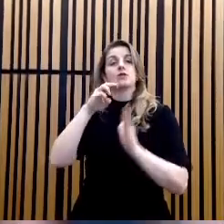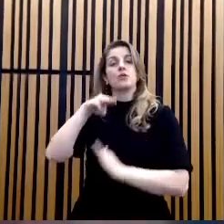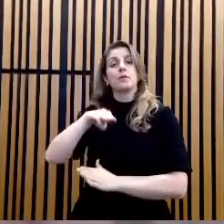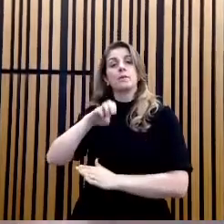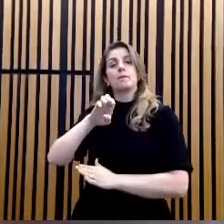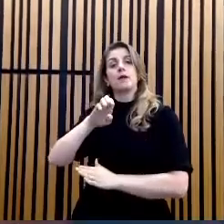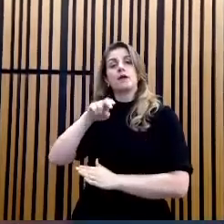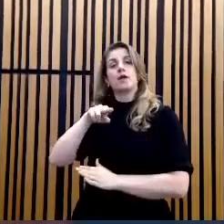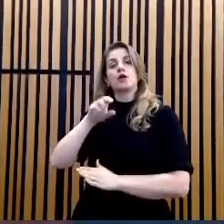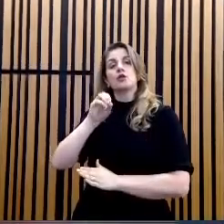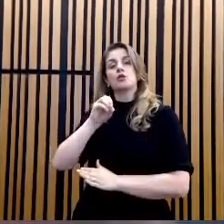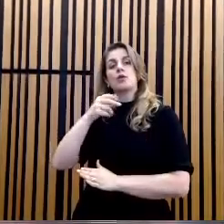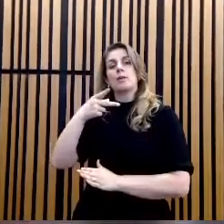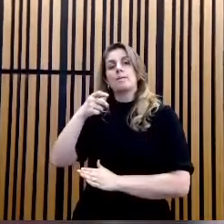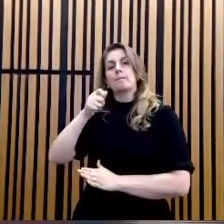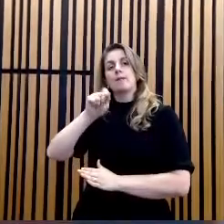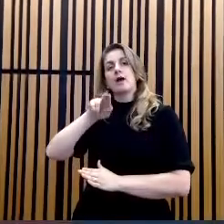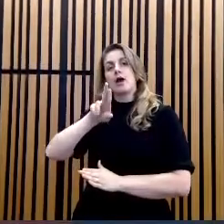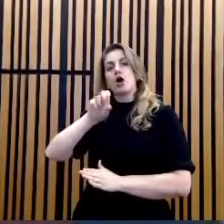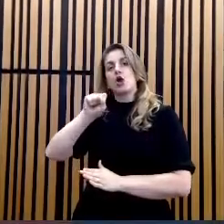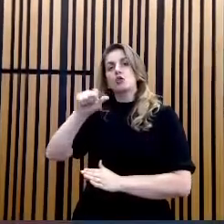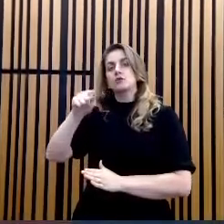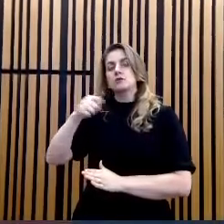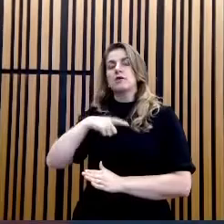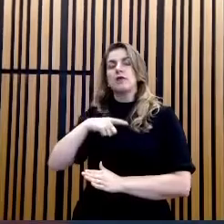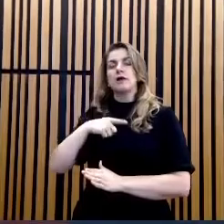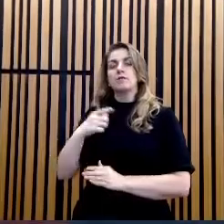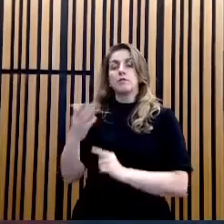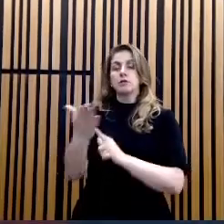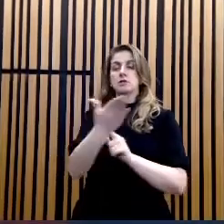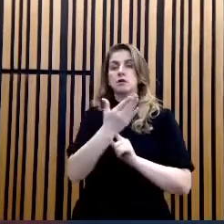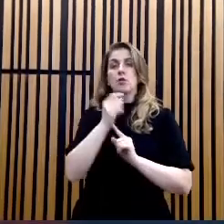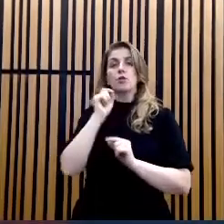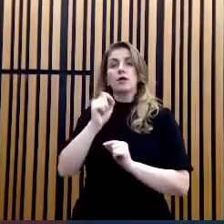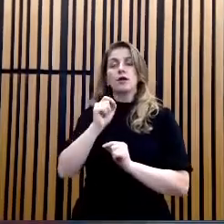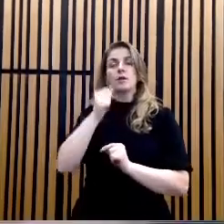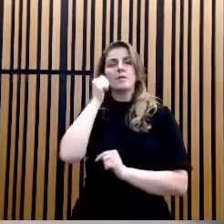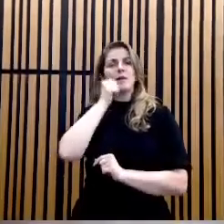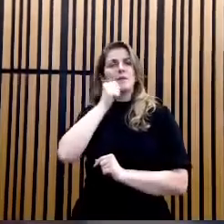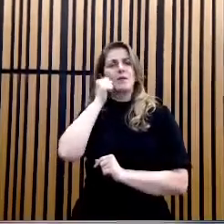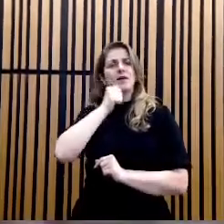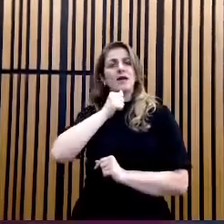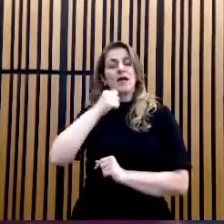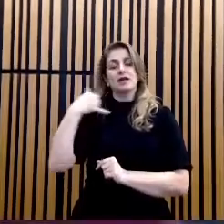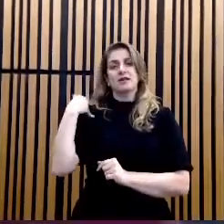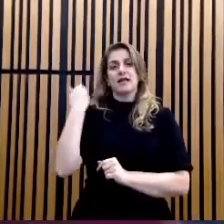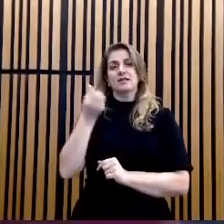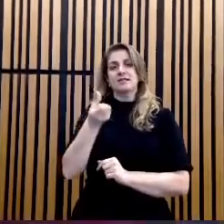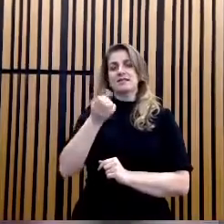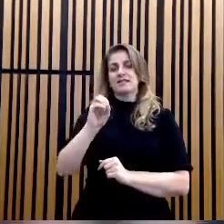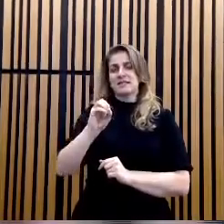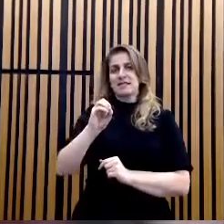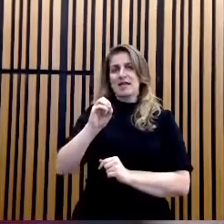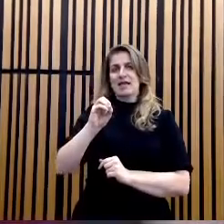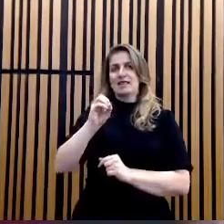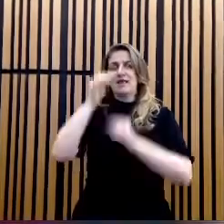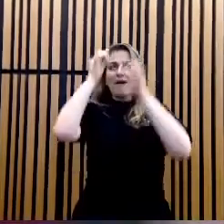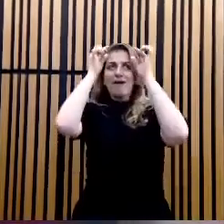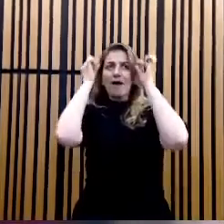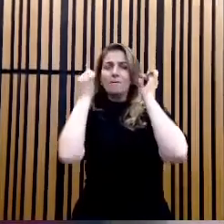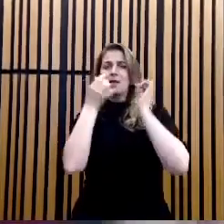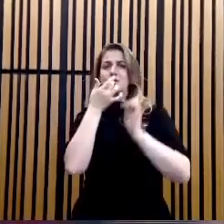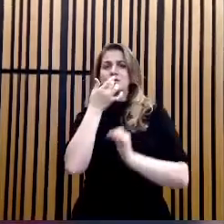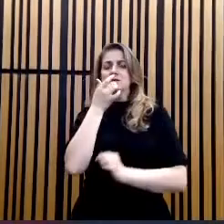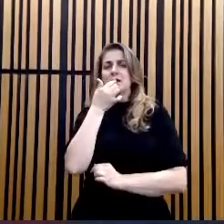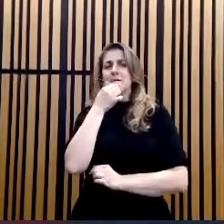vai vir uma mulher de cabelo branco com 60 anos. Não vai vir eu, entendeu? Eu não